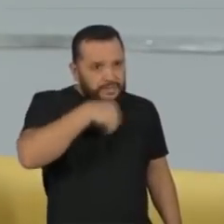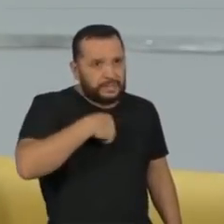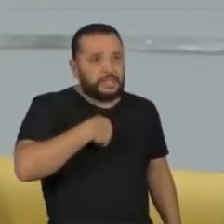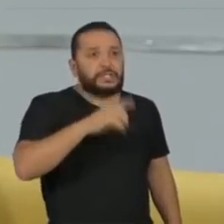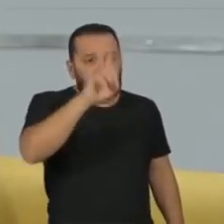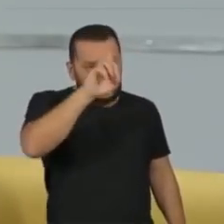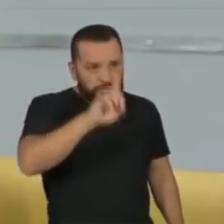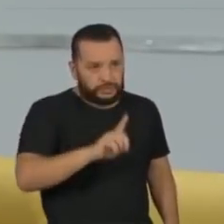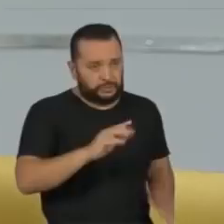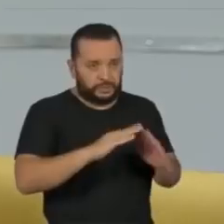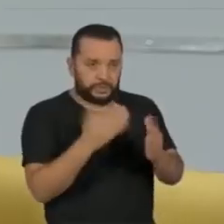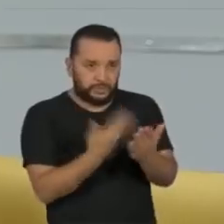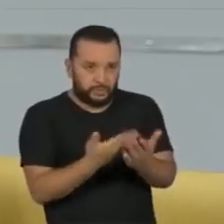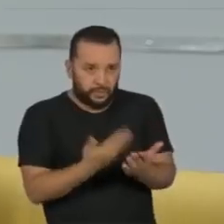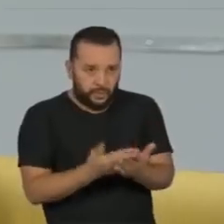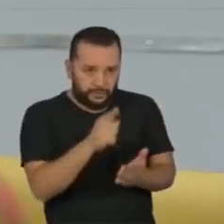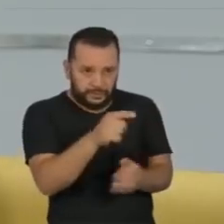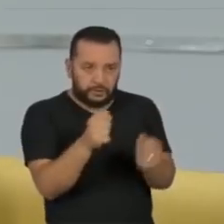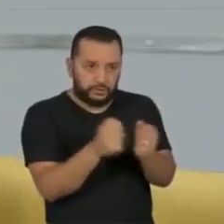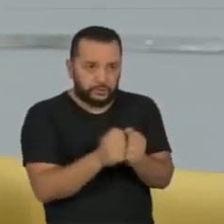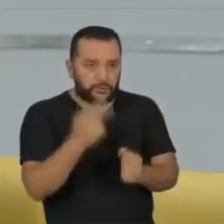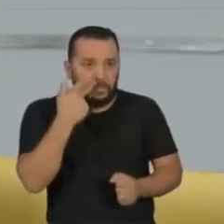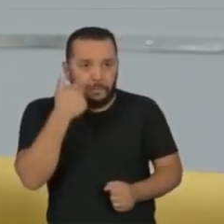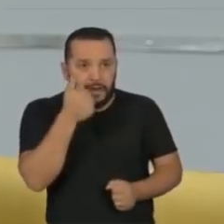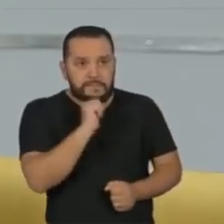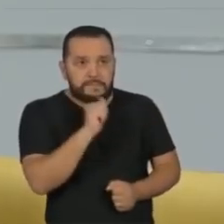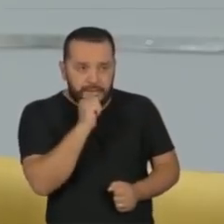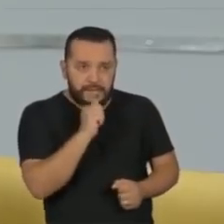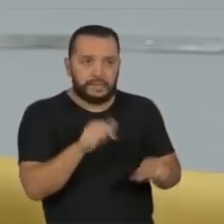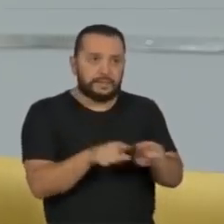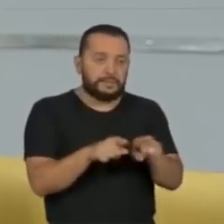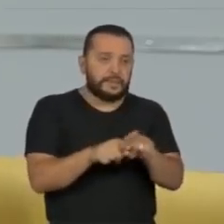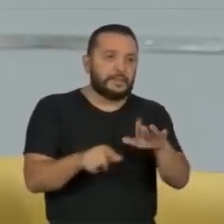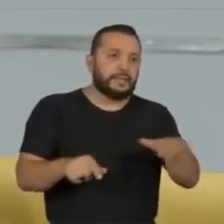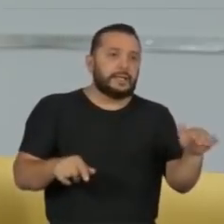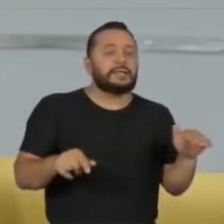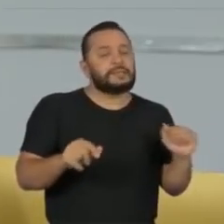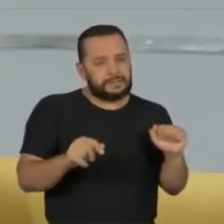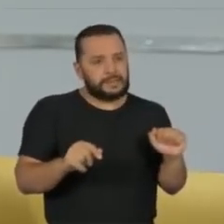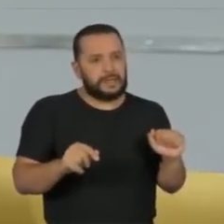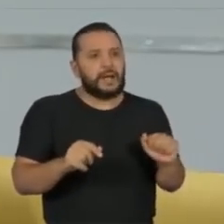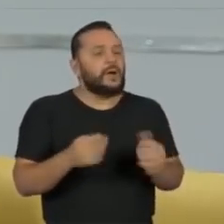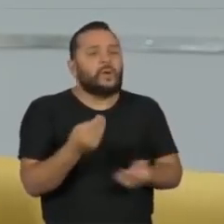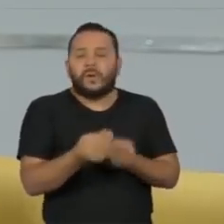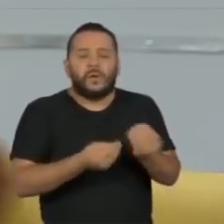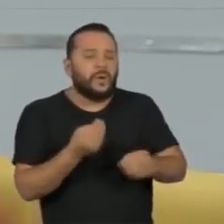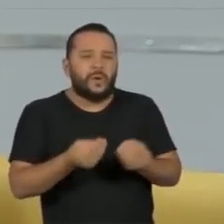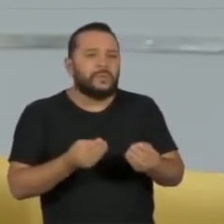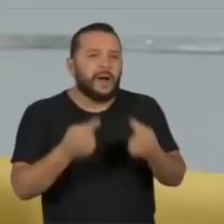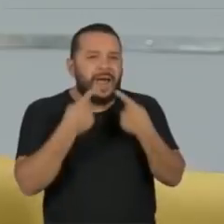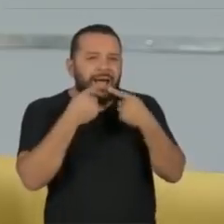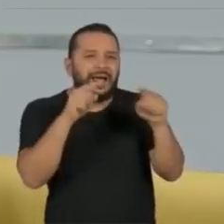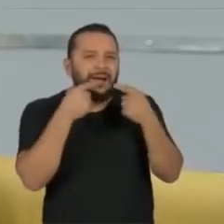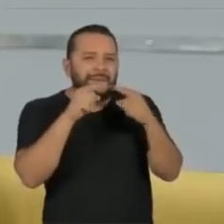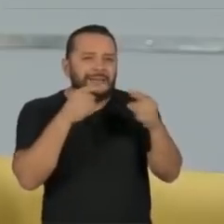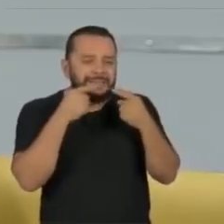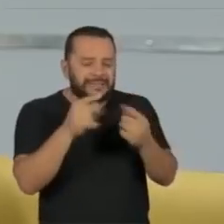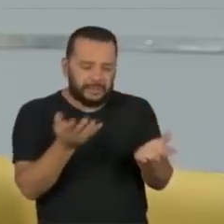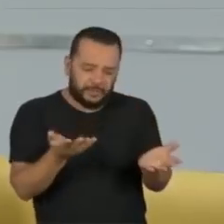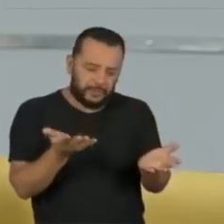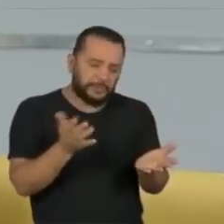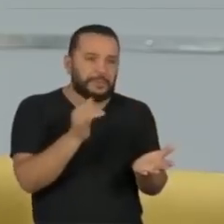escola, com os pais e com as crianças, quais são as reclamações mais frequentes em relação a esse contato, né? A